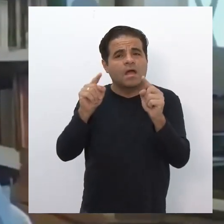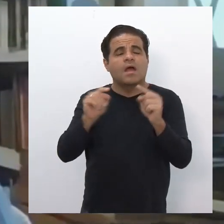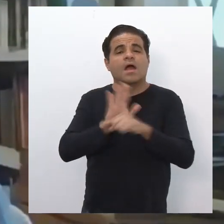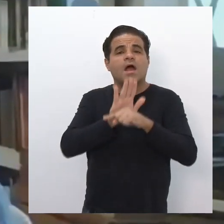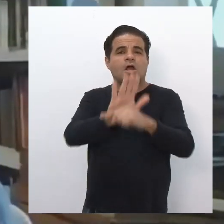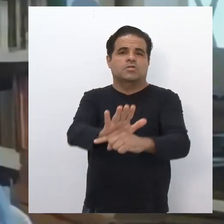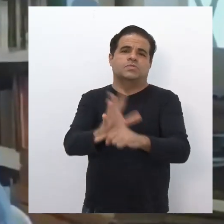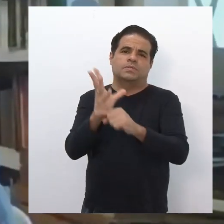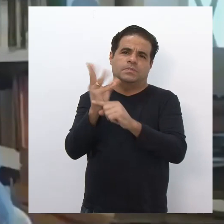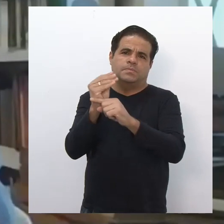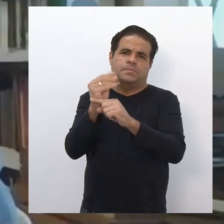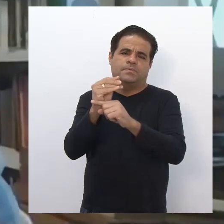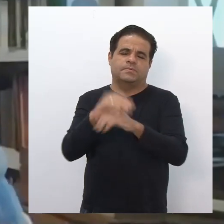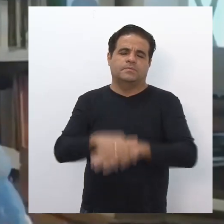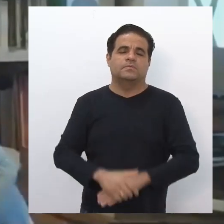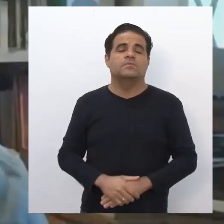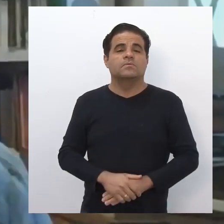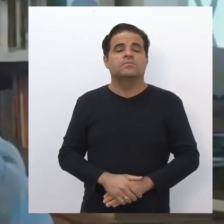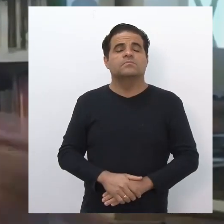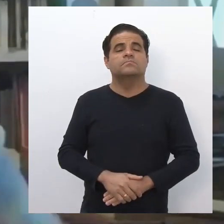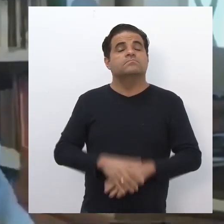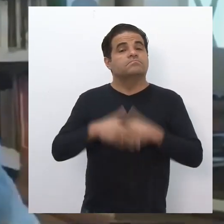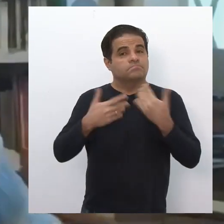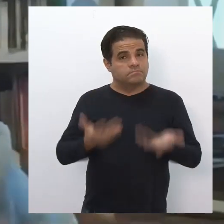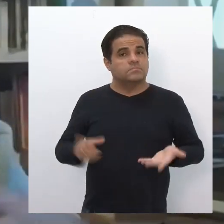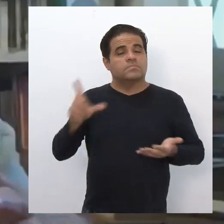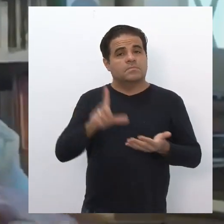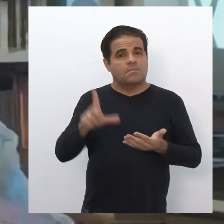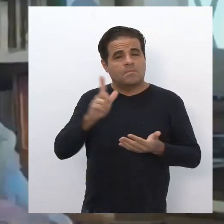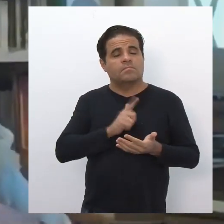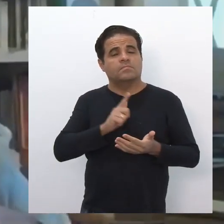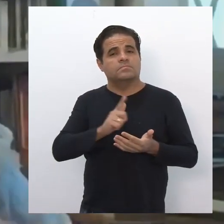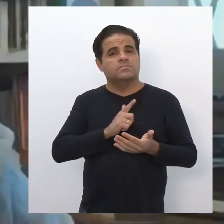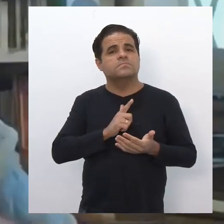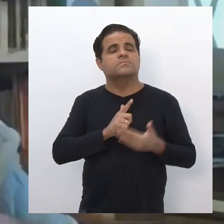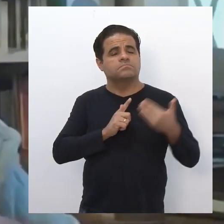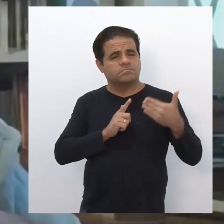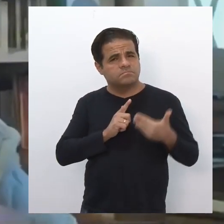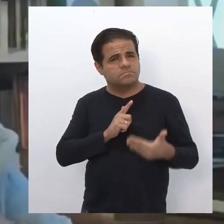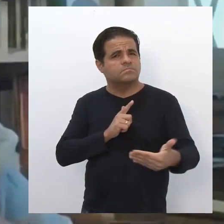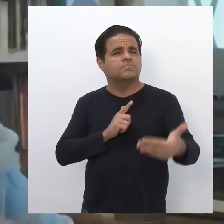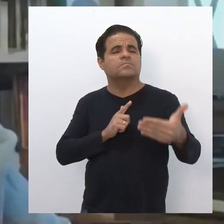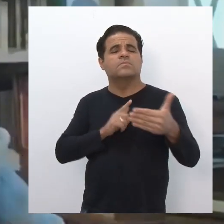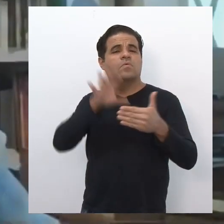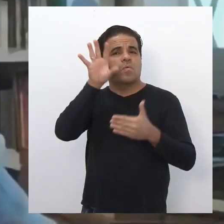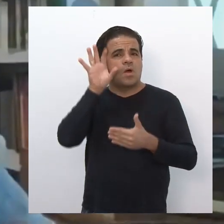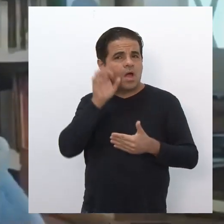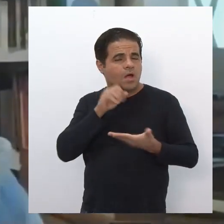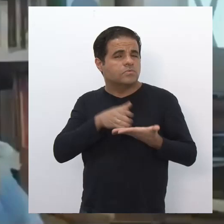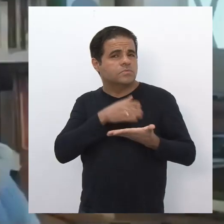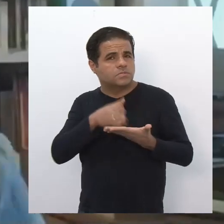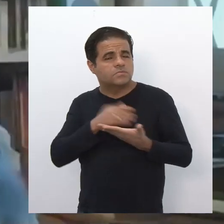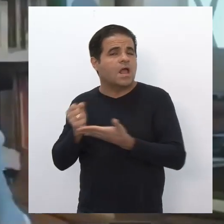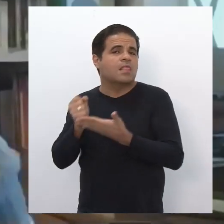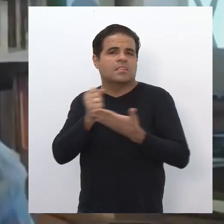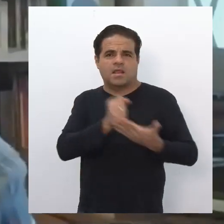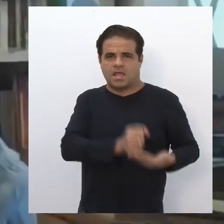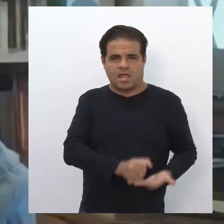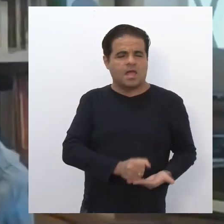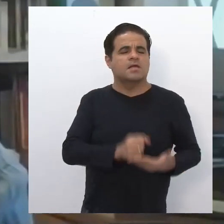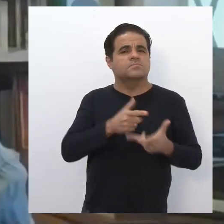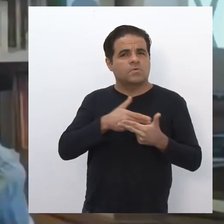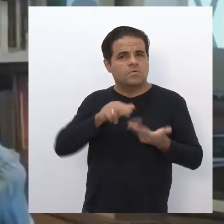ajuda muito, né? Claro que há o audiolivro, ele traz já